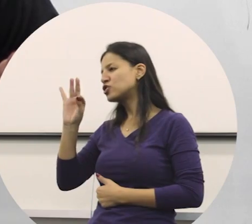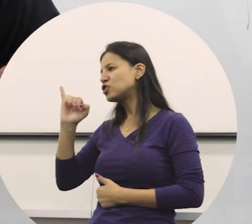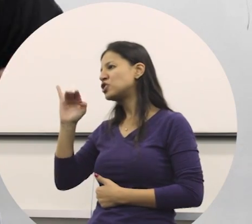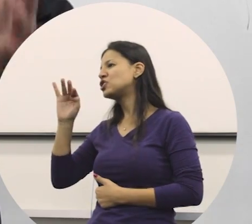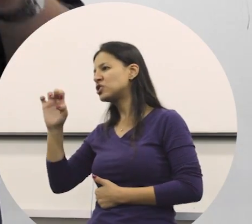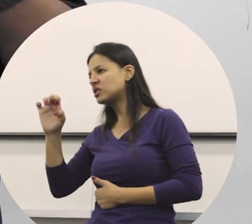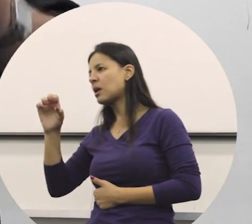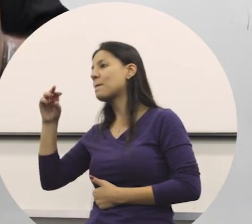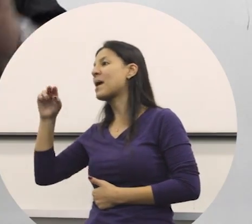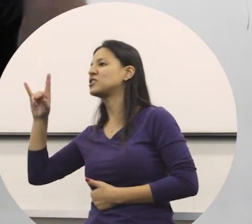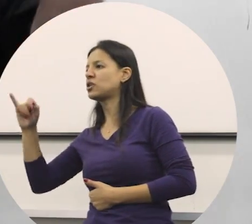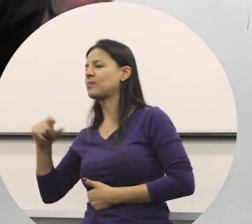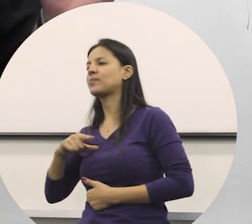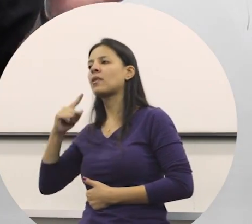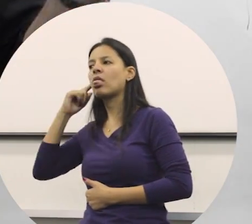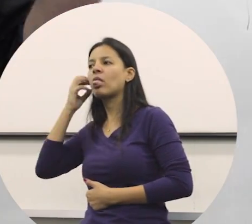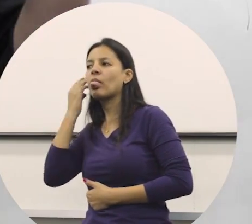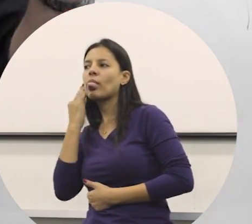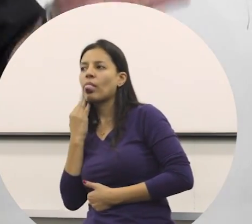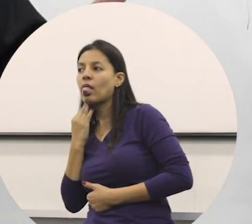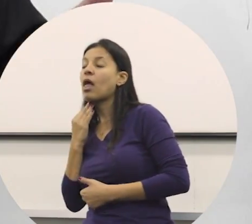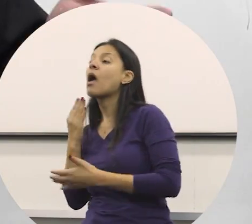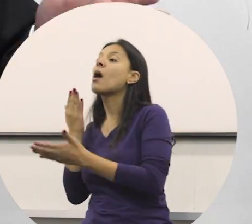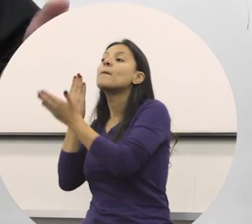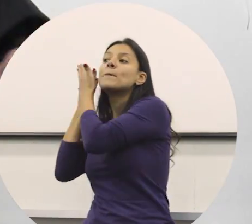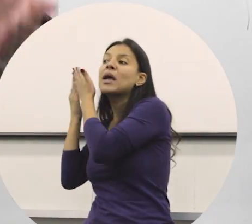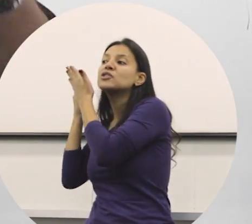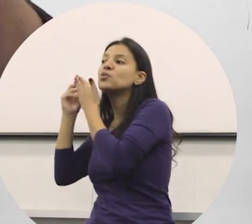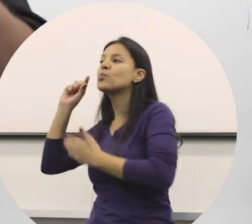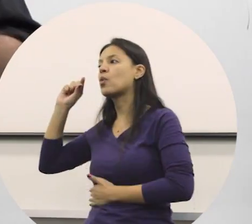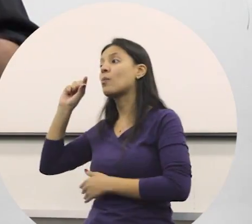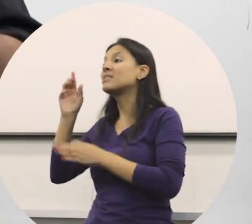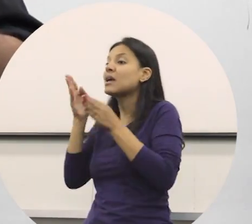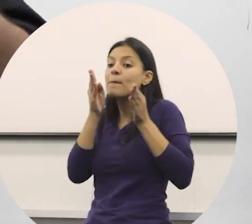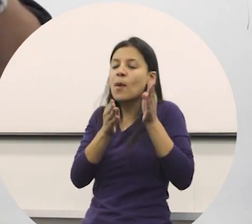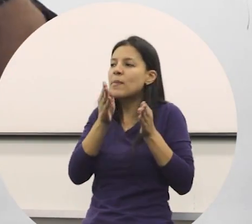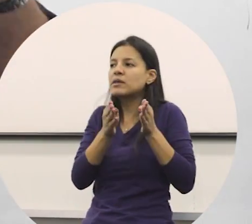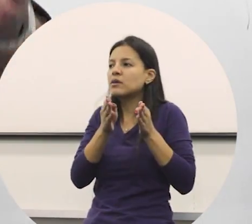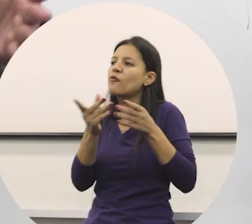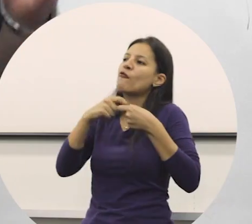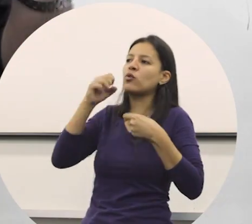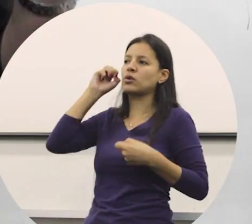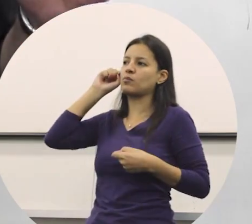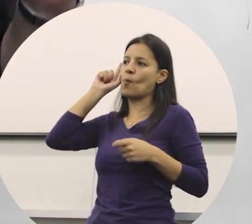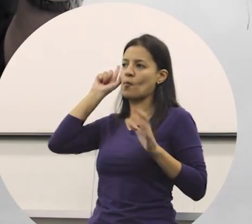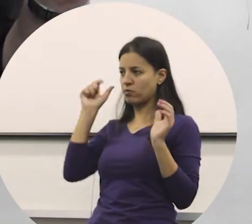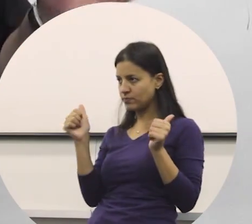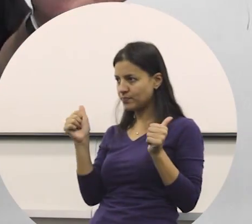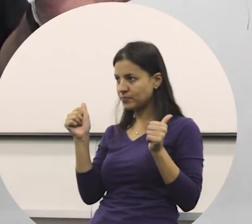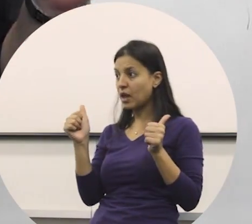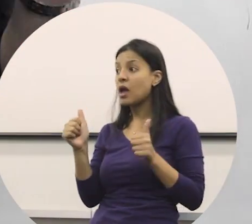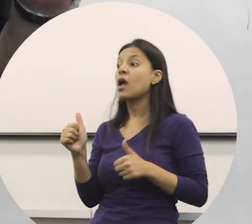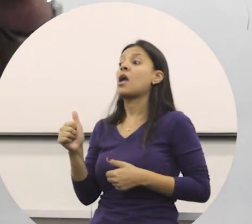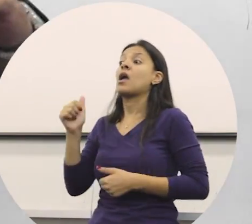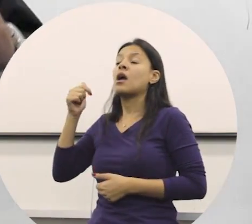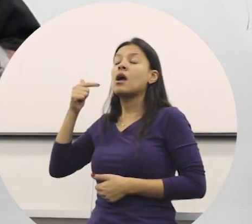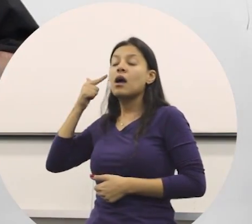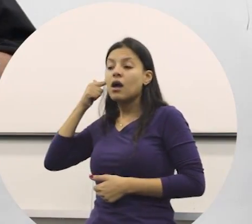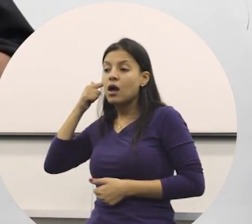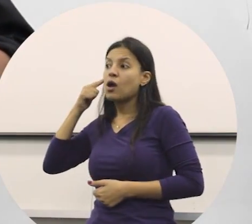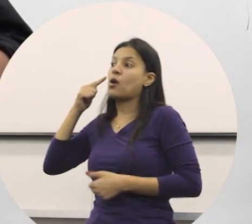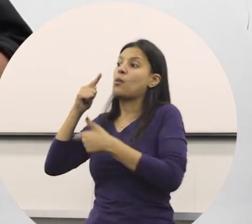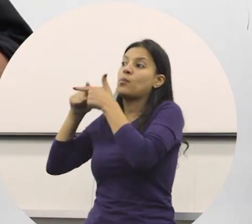leve, momentânea. E o Tite Médio de repetição está relacionado,